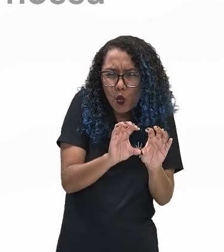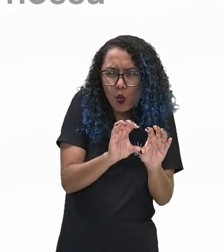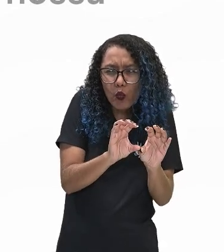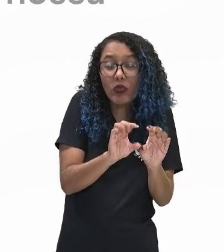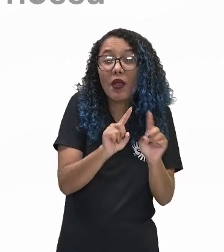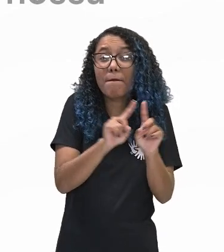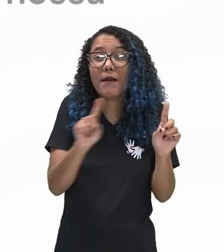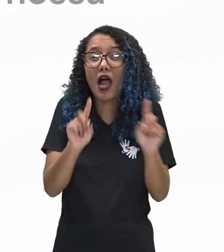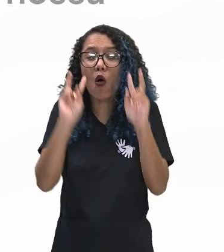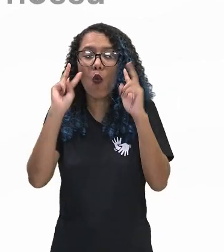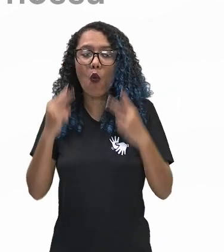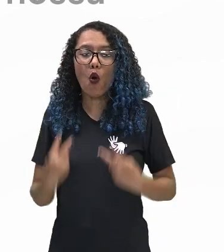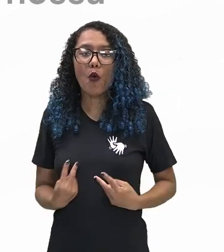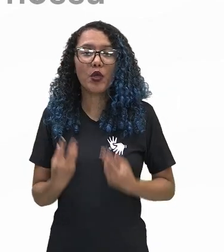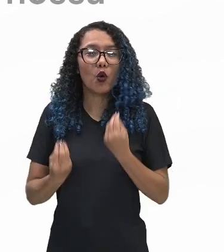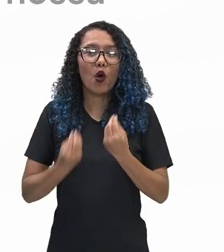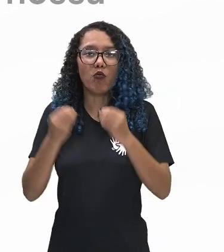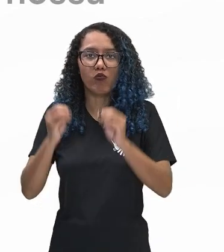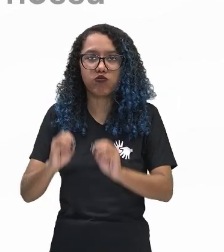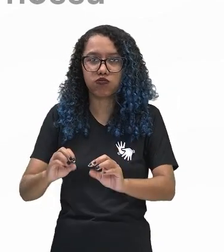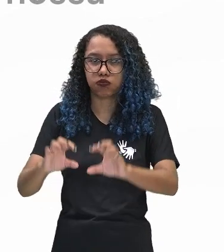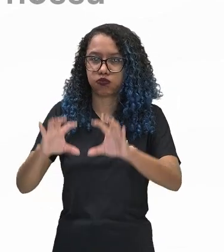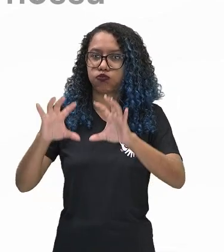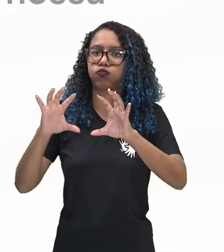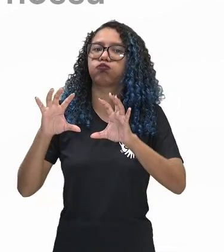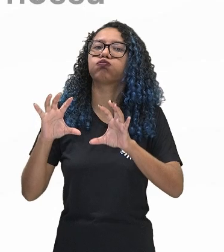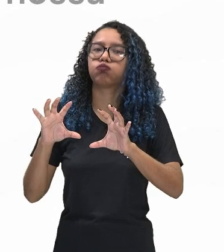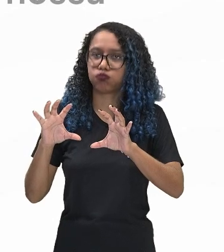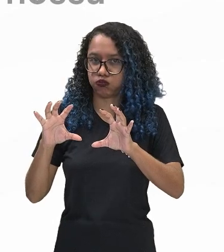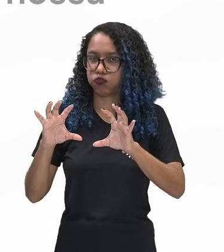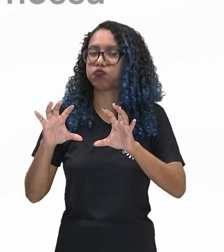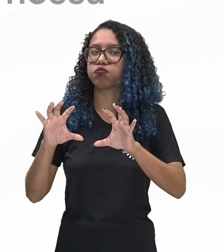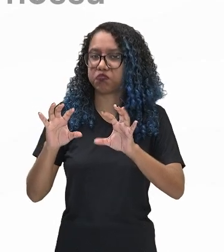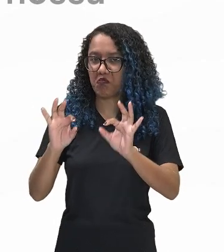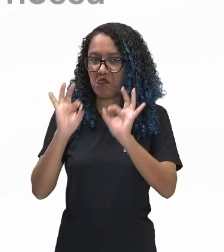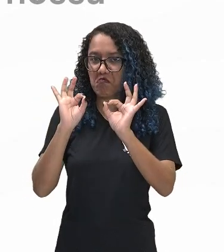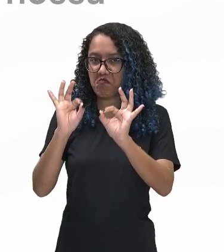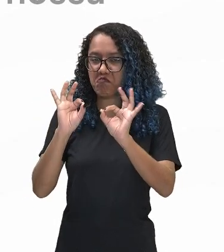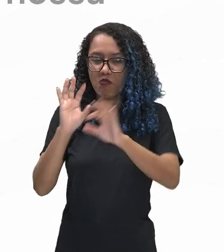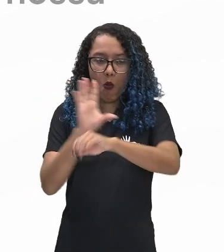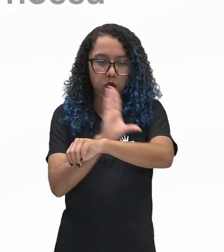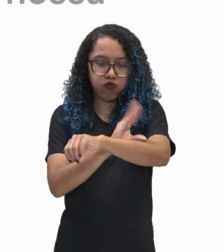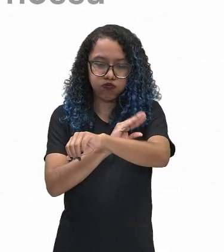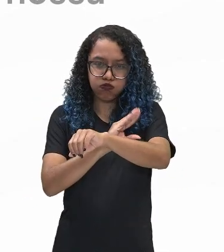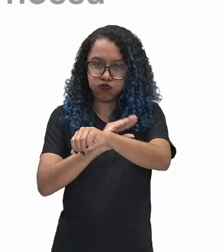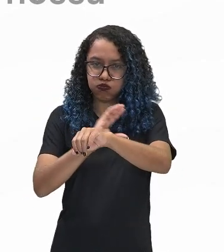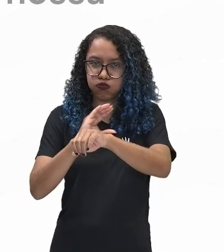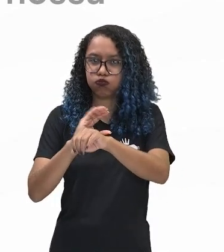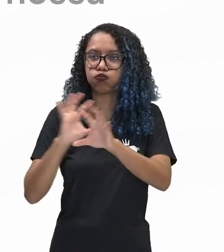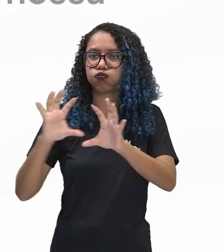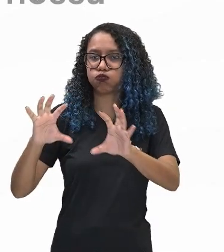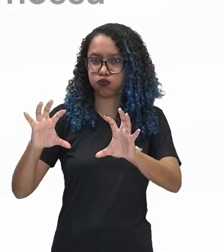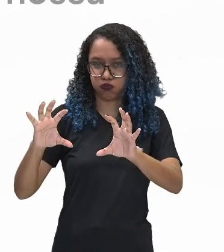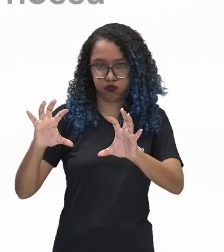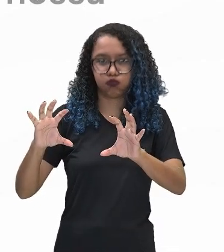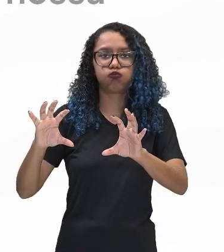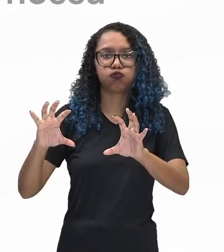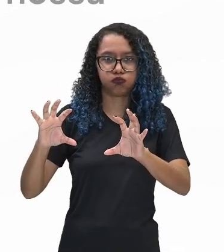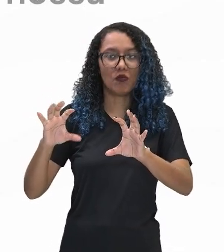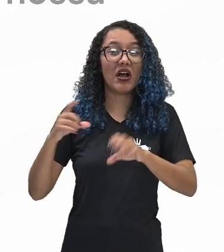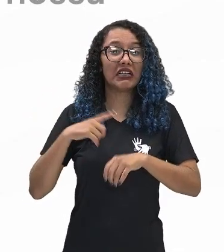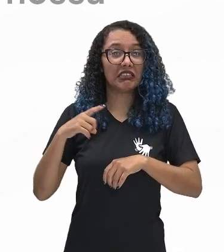anatomia humana apresenta nádegas proeminentes e musculosas desempenhando várias